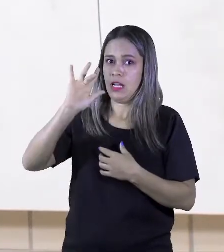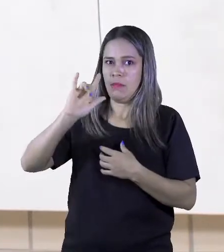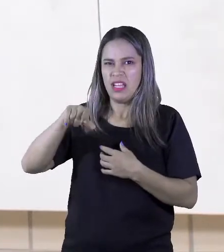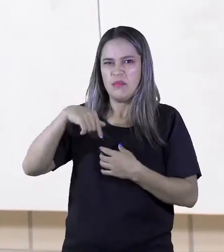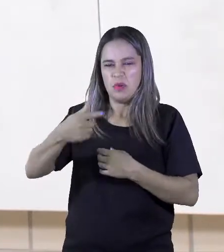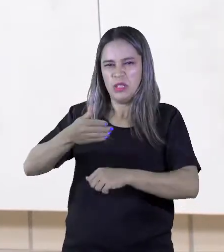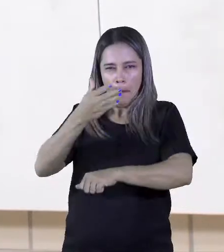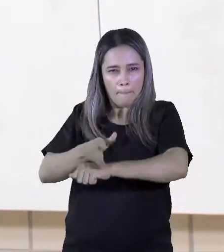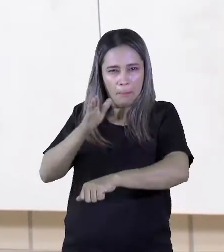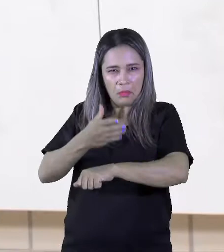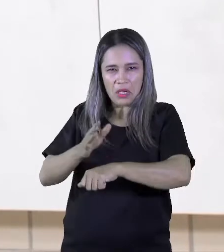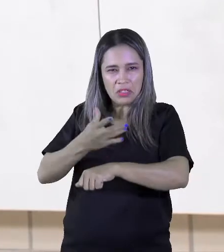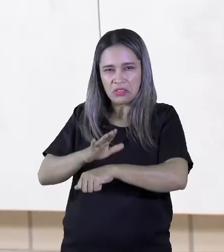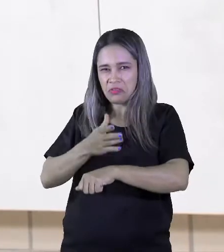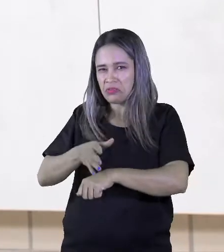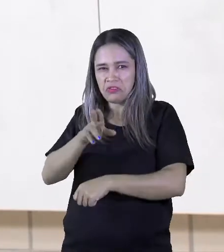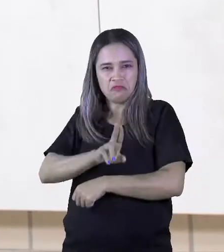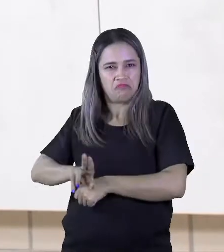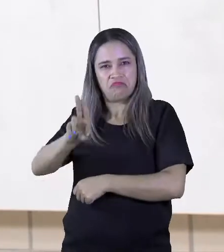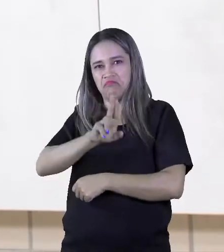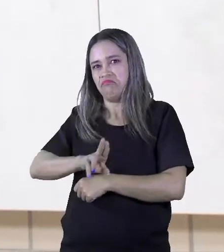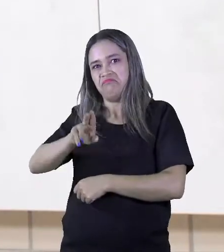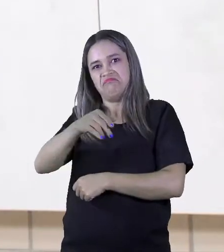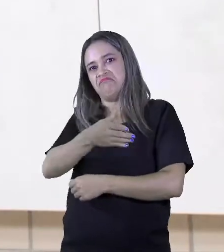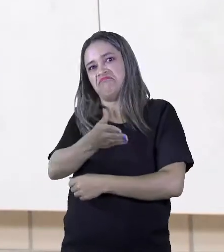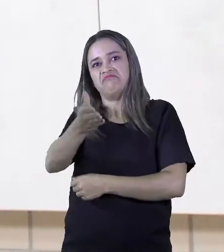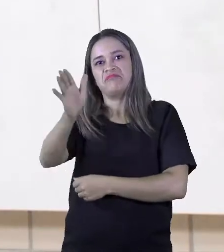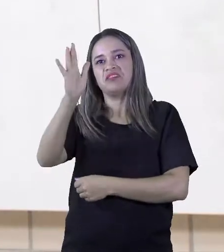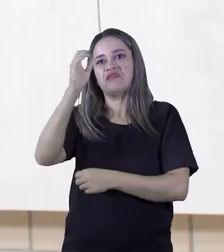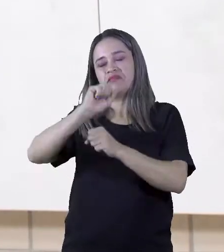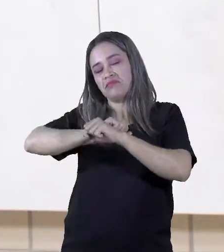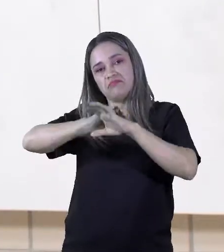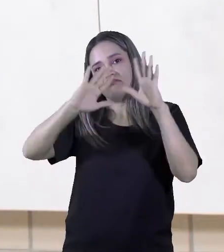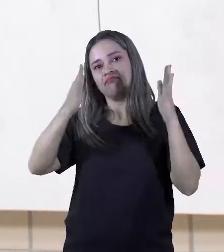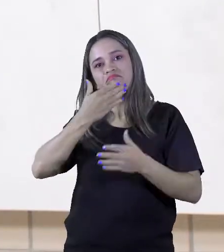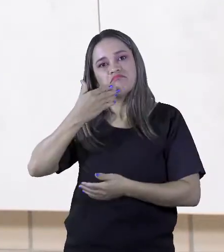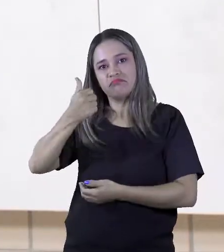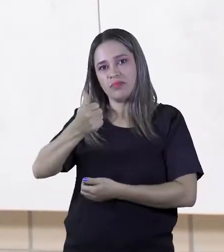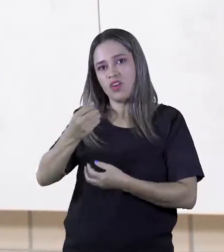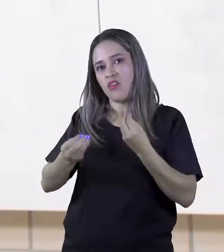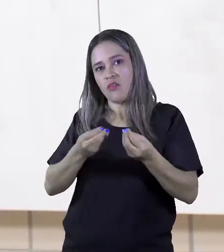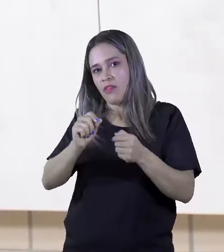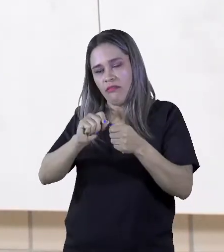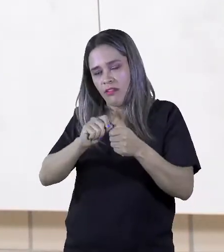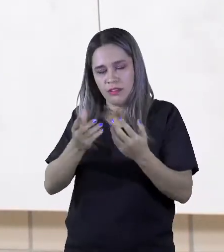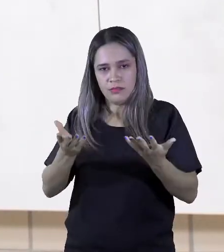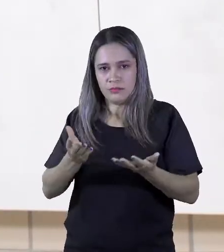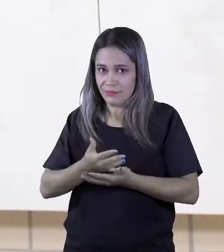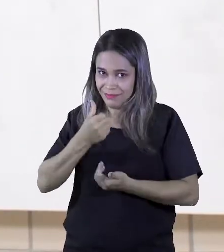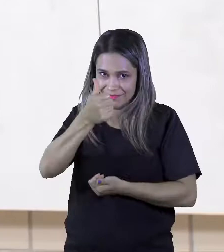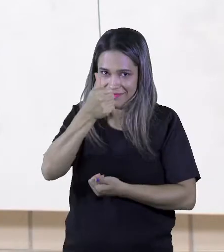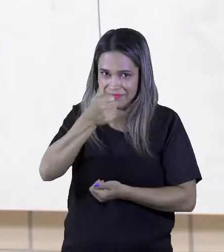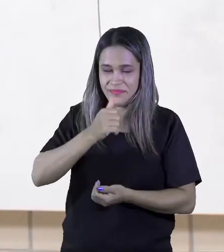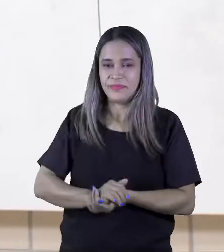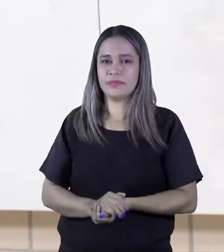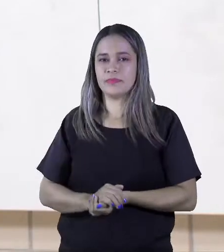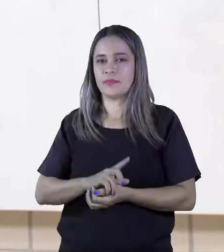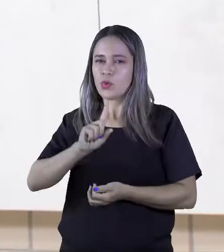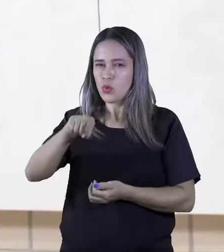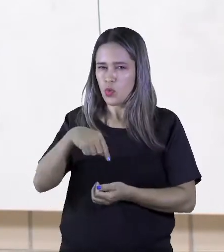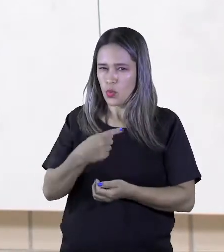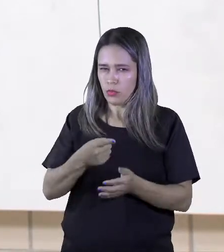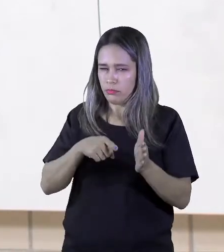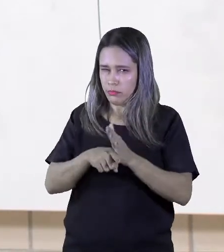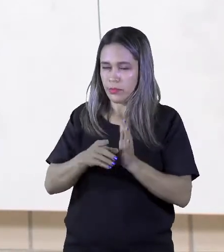prática, isso se torna usual e vocês vão estar compreendendo melhor como que funciona. Beleza? Vamos para o nosso segundo